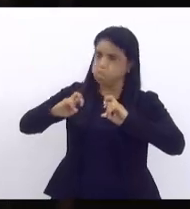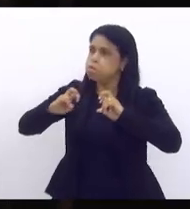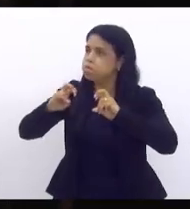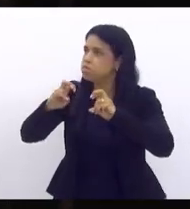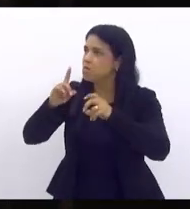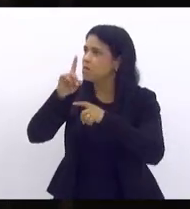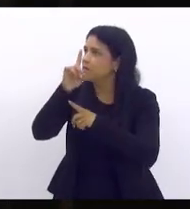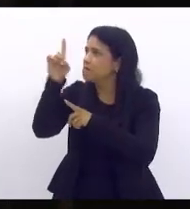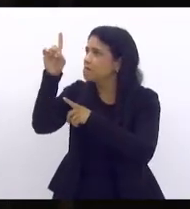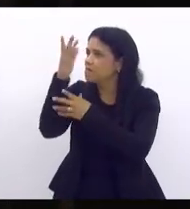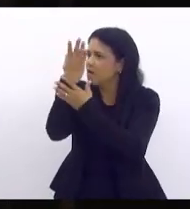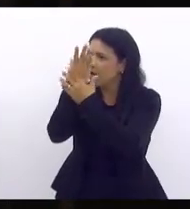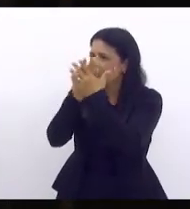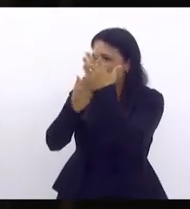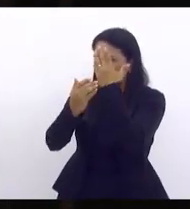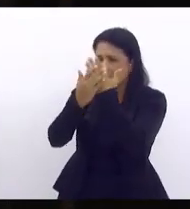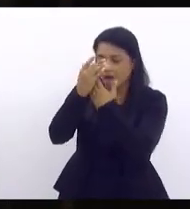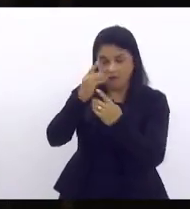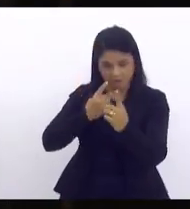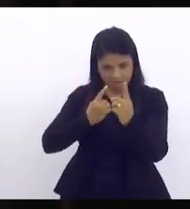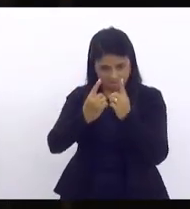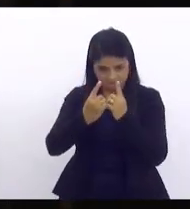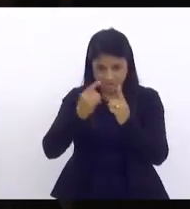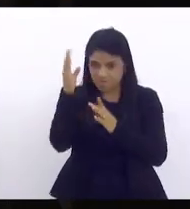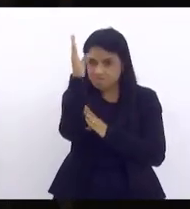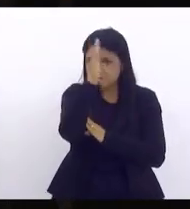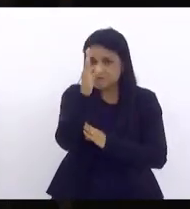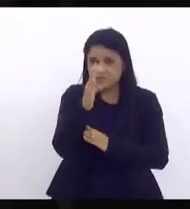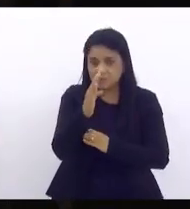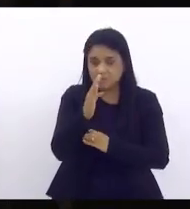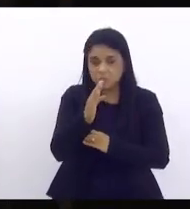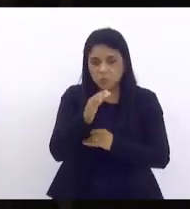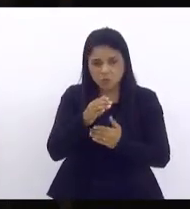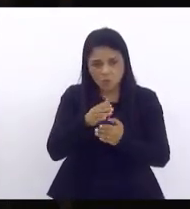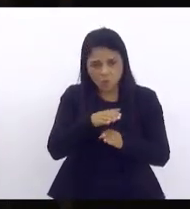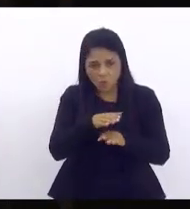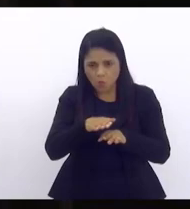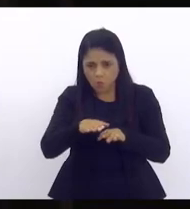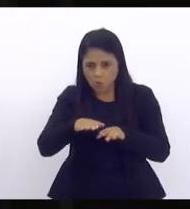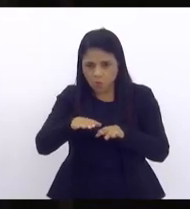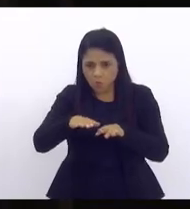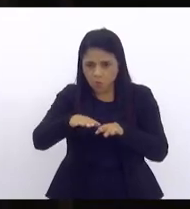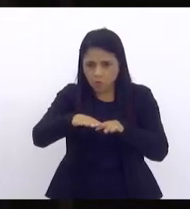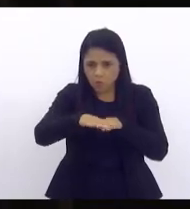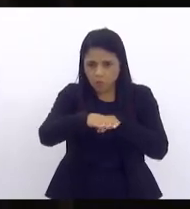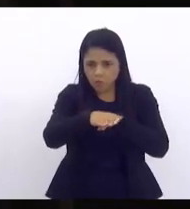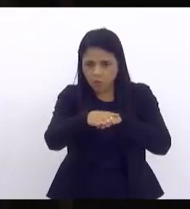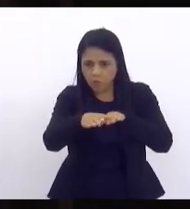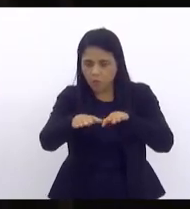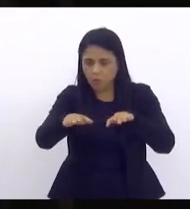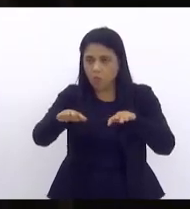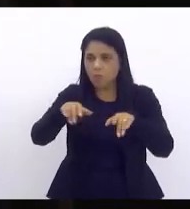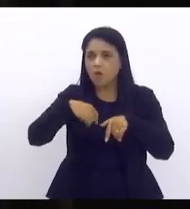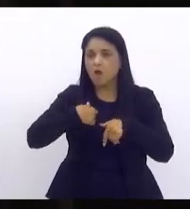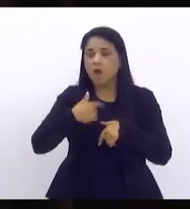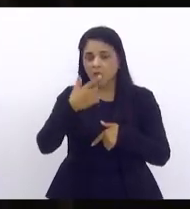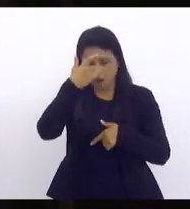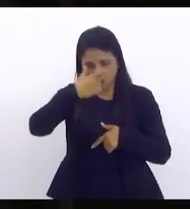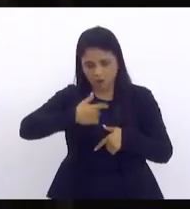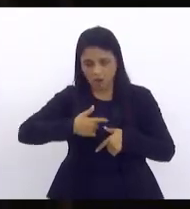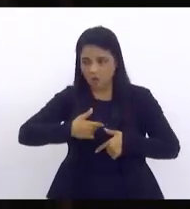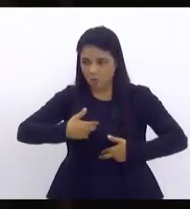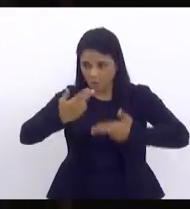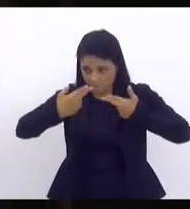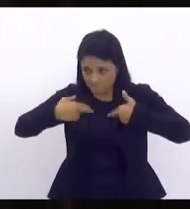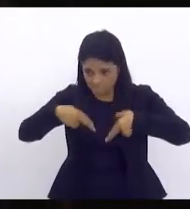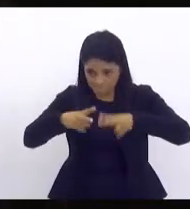engarrafamento, porque a Avenida Brasil ia se abrindo e eu passando como Moisés no Mar Vermelho.